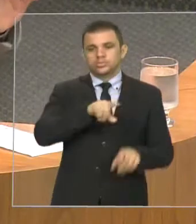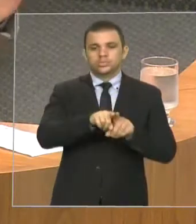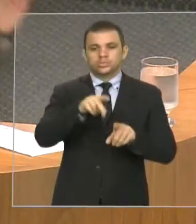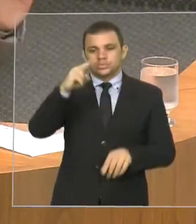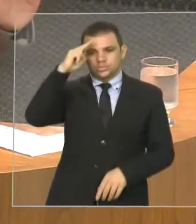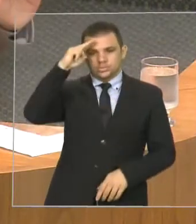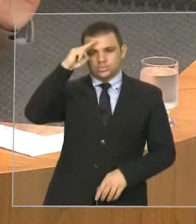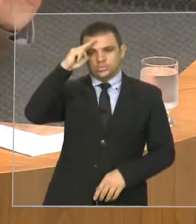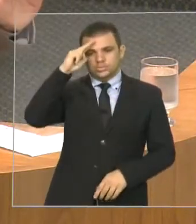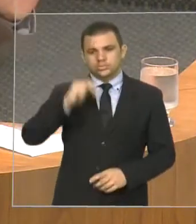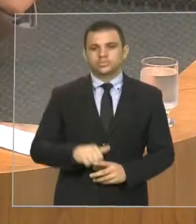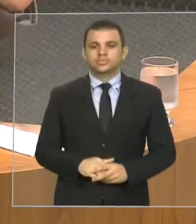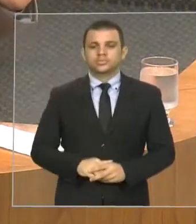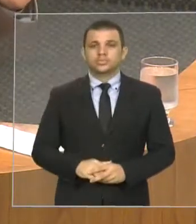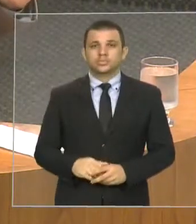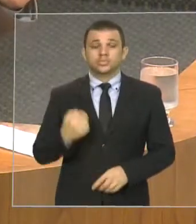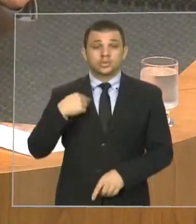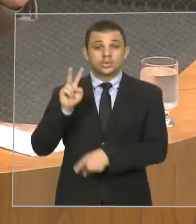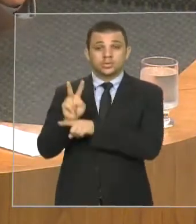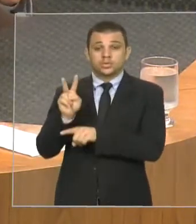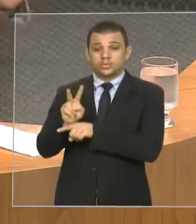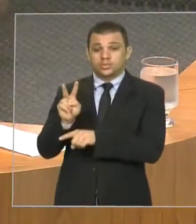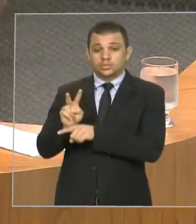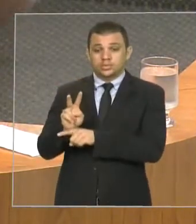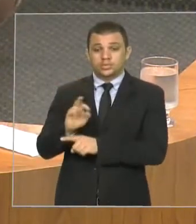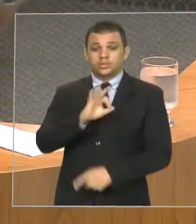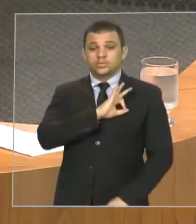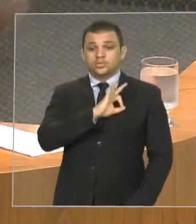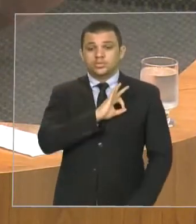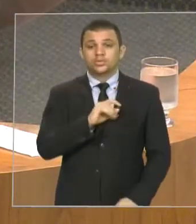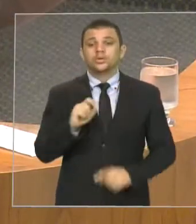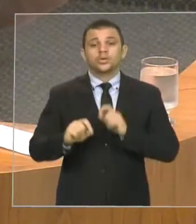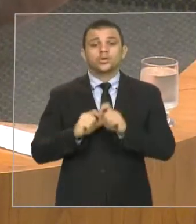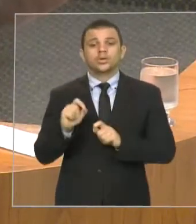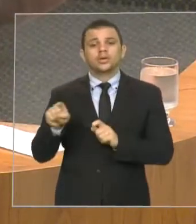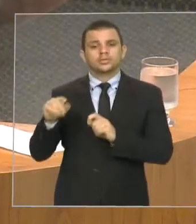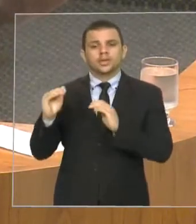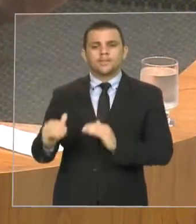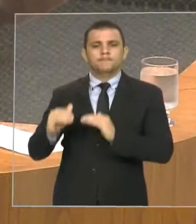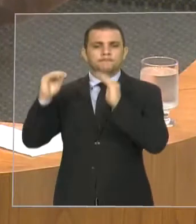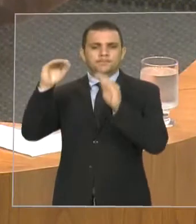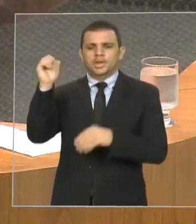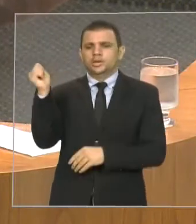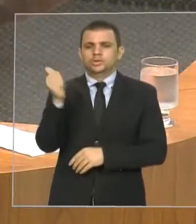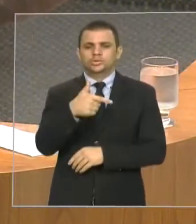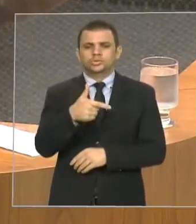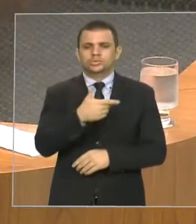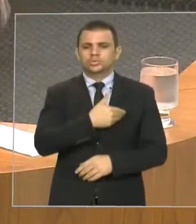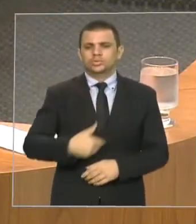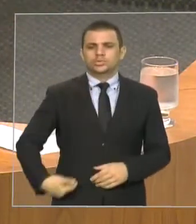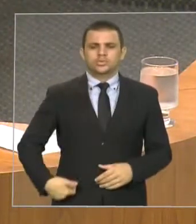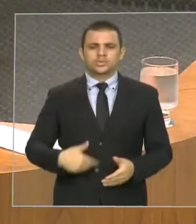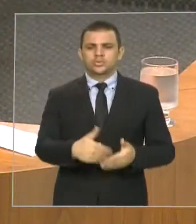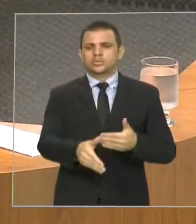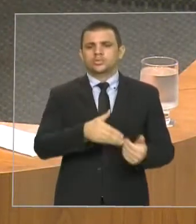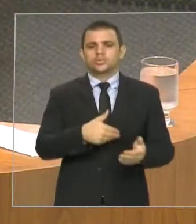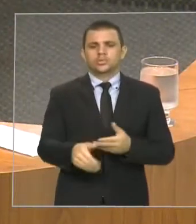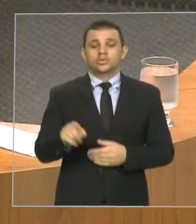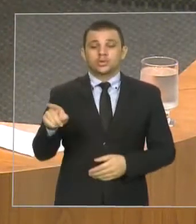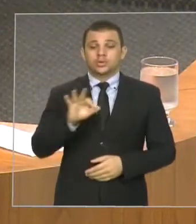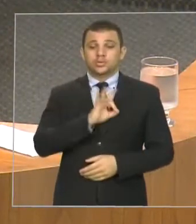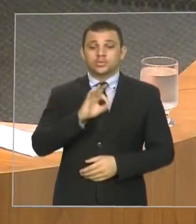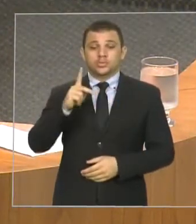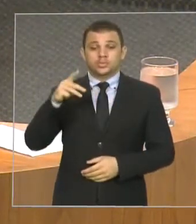Defender a Polícia Militar, que ela é muito superior a qualquer governo. A Polícia Militar do